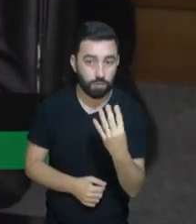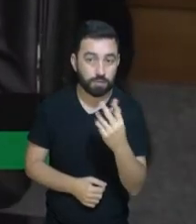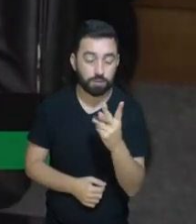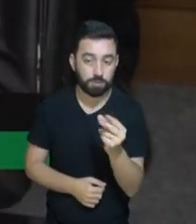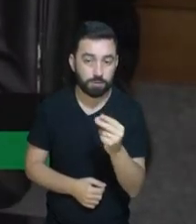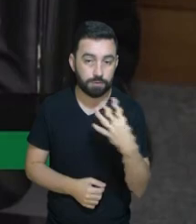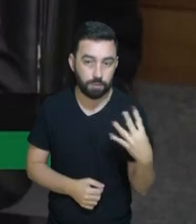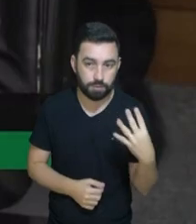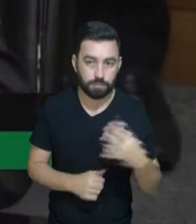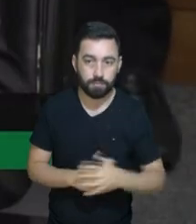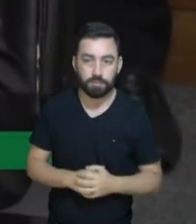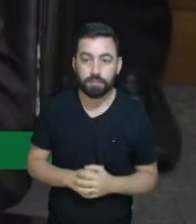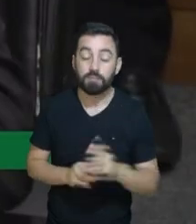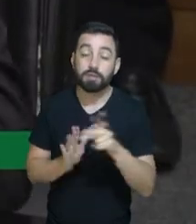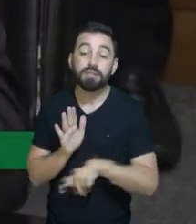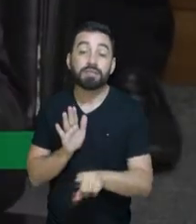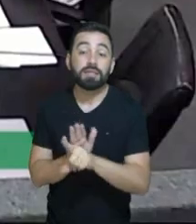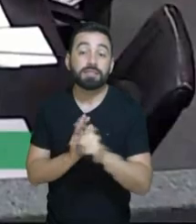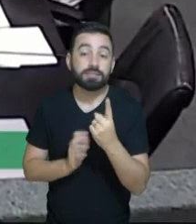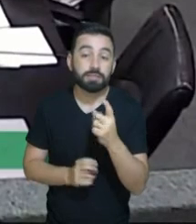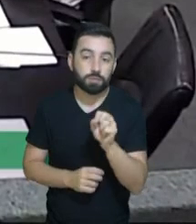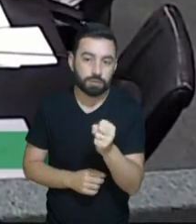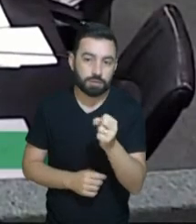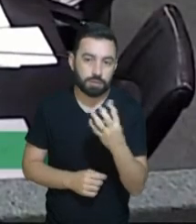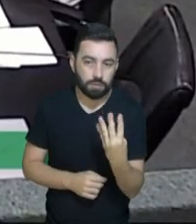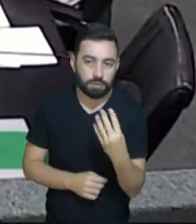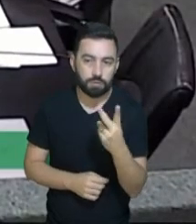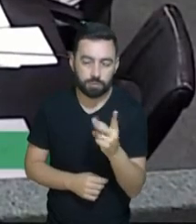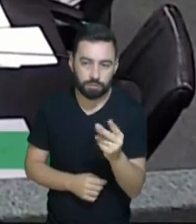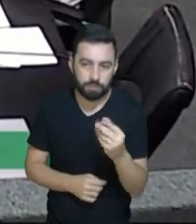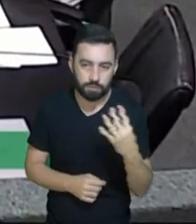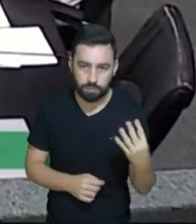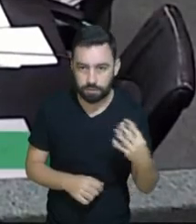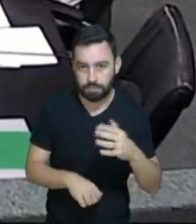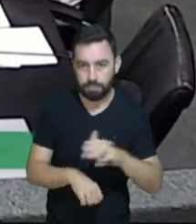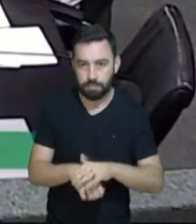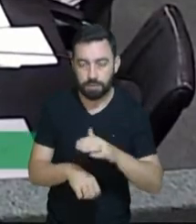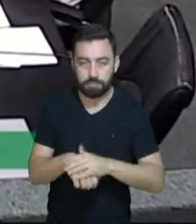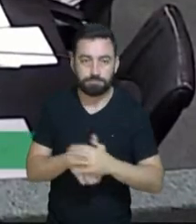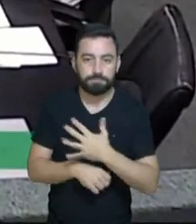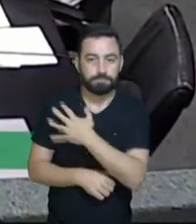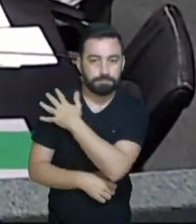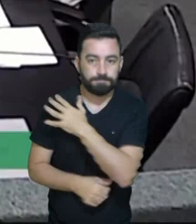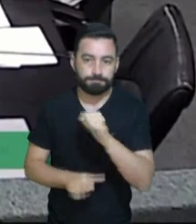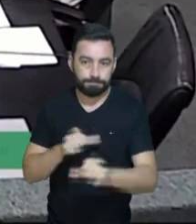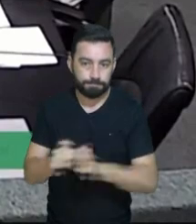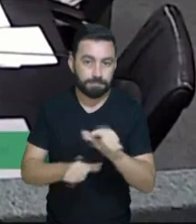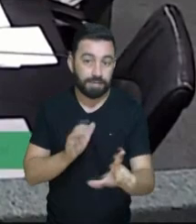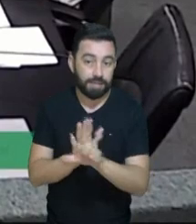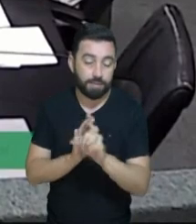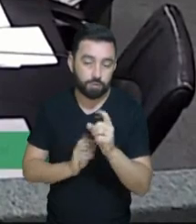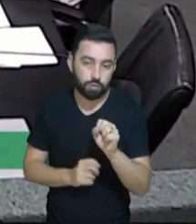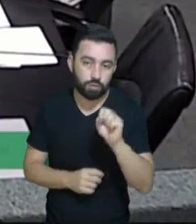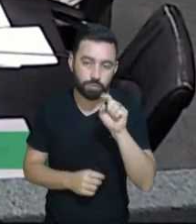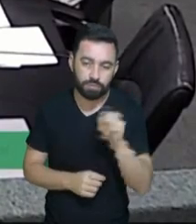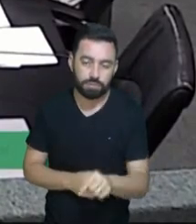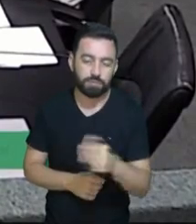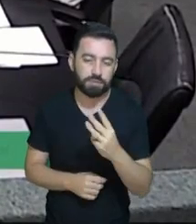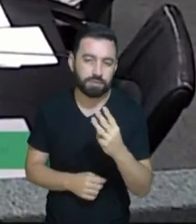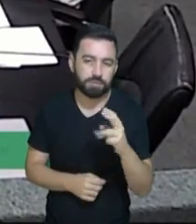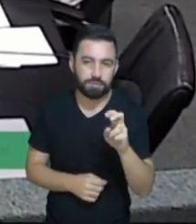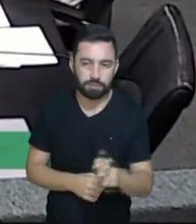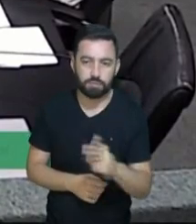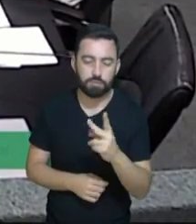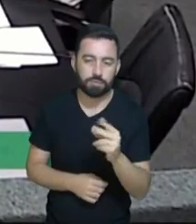04/202 projeto de lei 184/2022 de autoria do deputado Napoleão Bernardes que altera a lei 18335 de